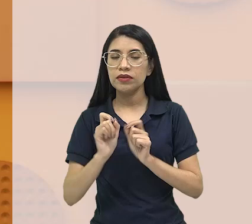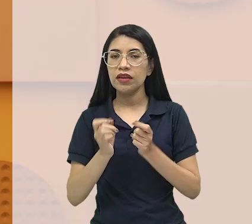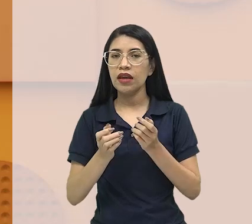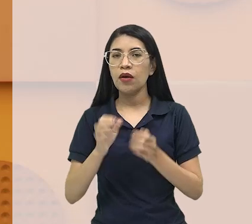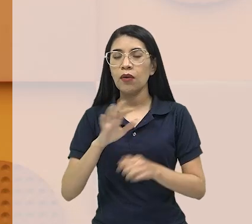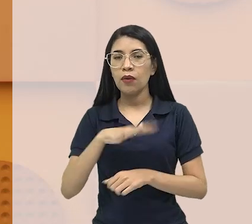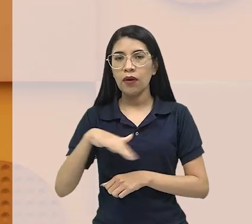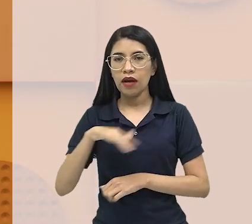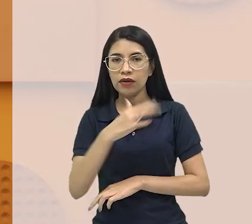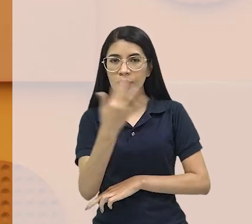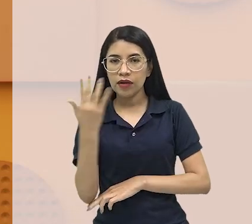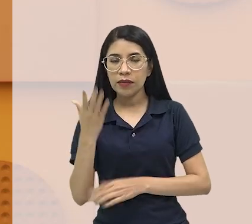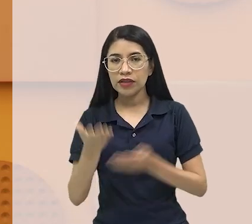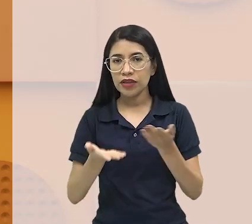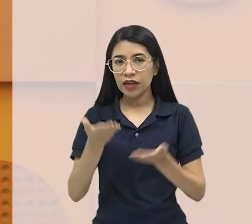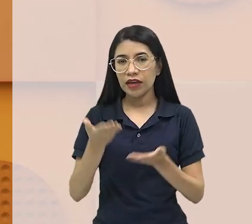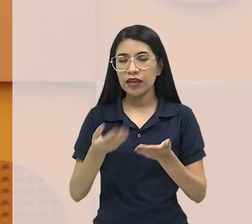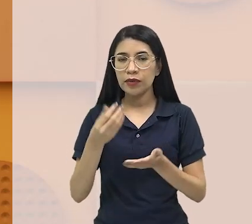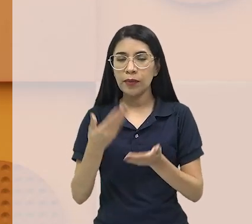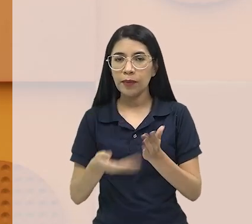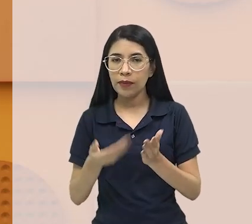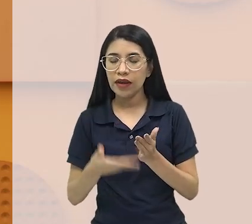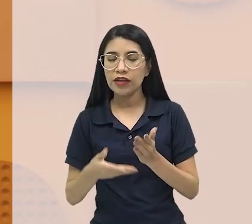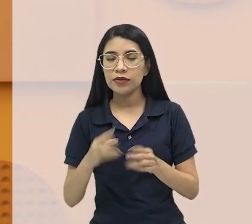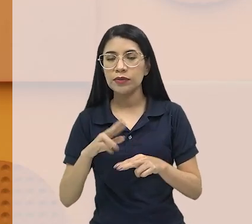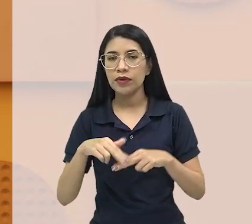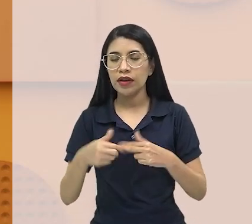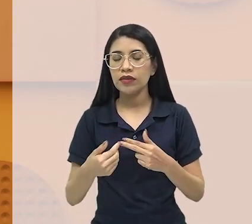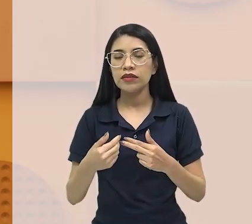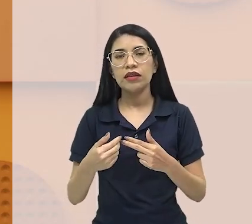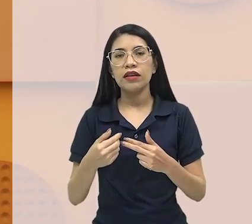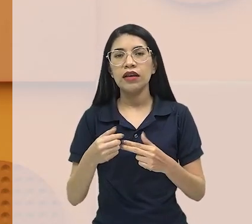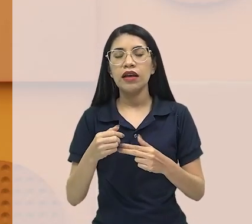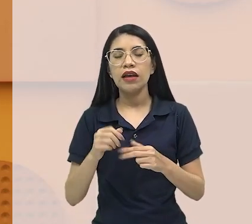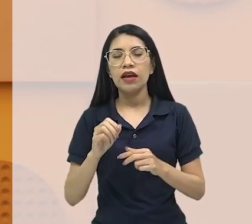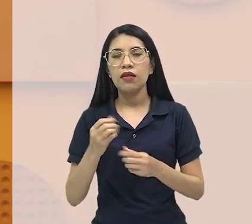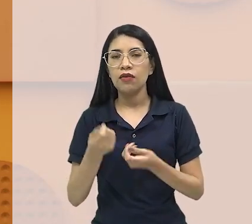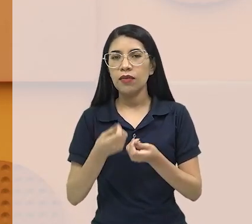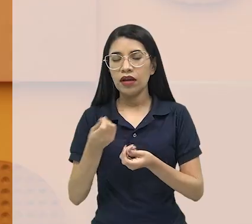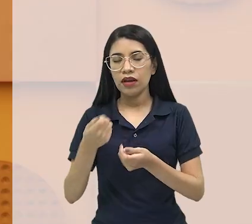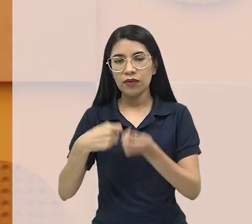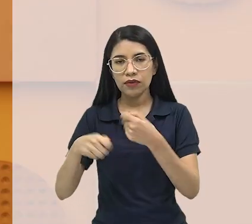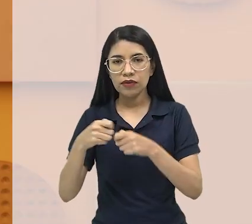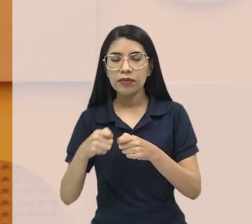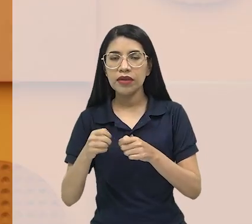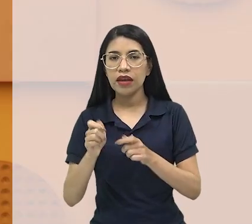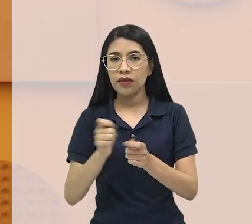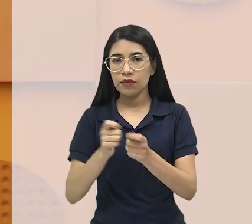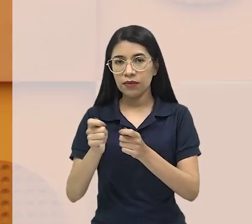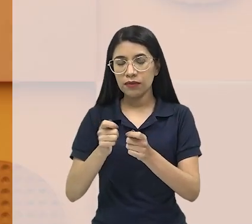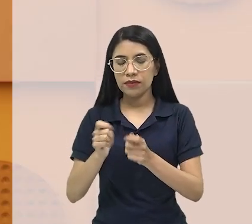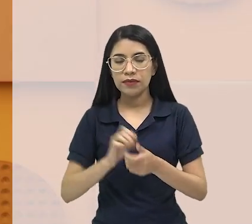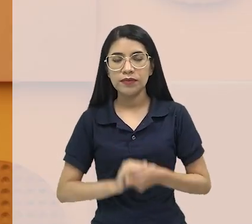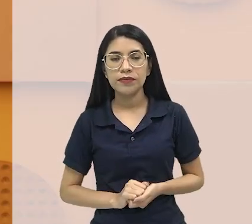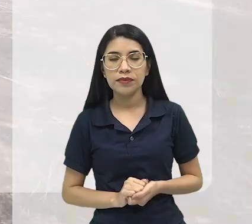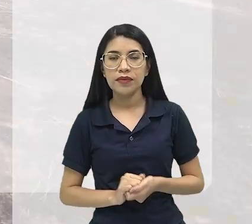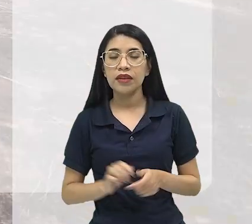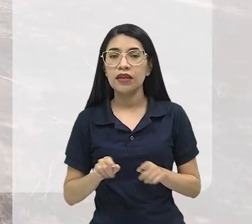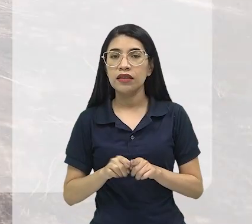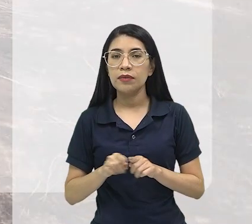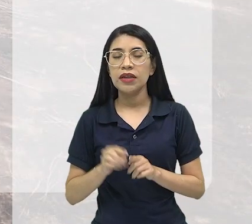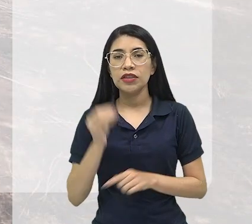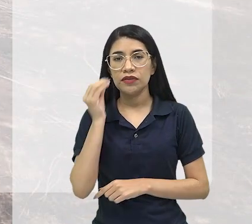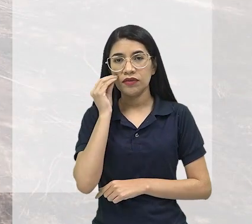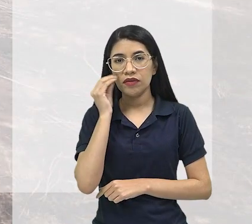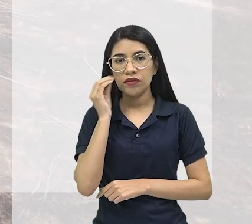ambiental provocado por essas mudanças na forma como a economia é gerida, certo? Outra coisa que nós vamos ver